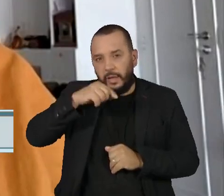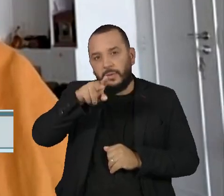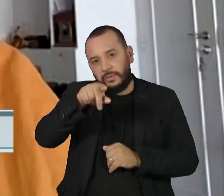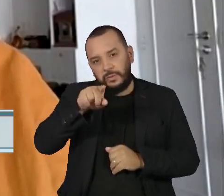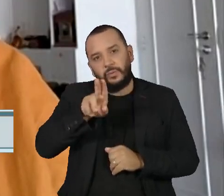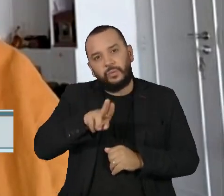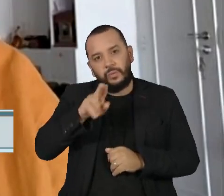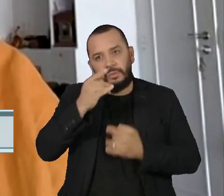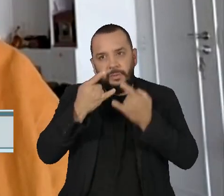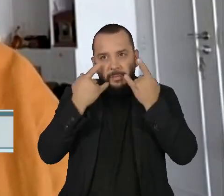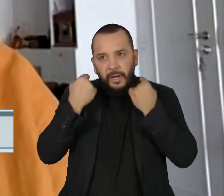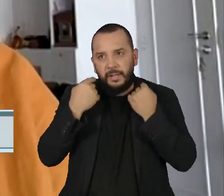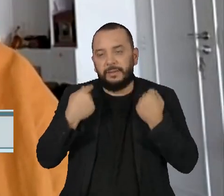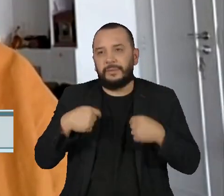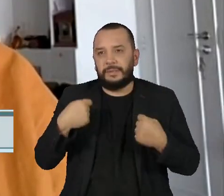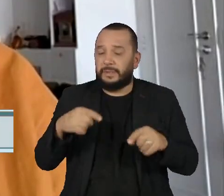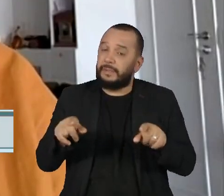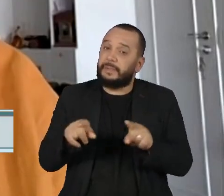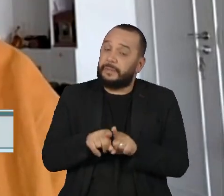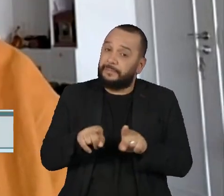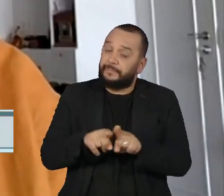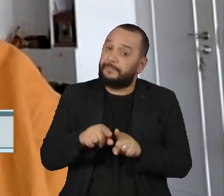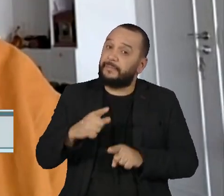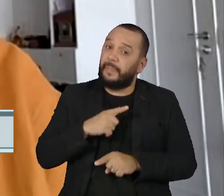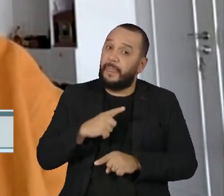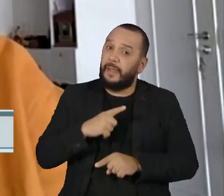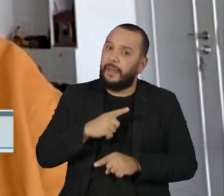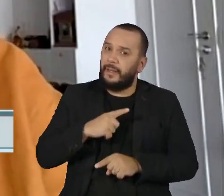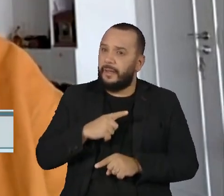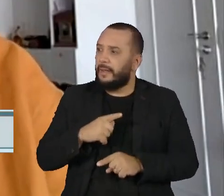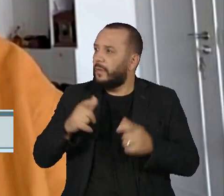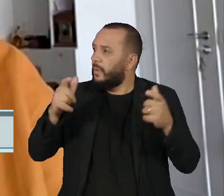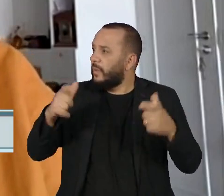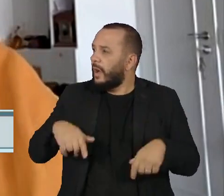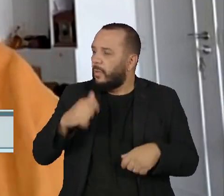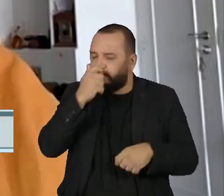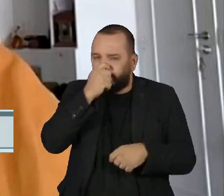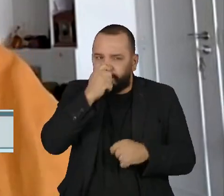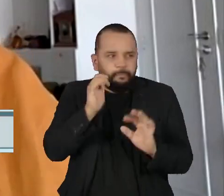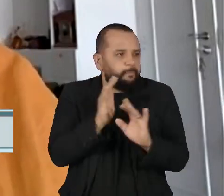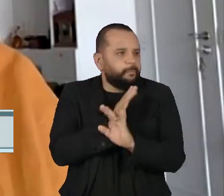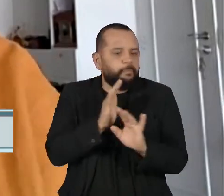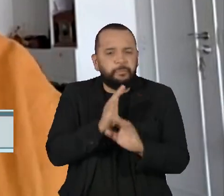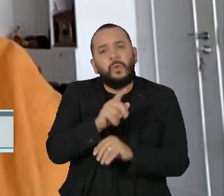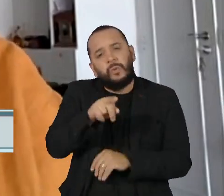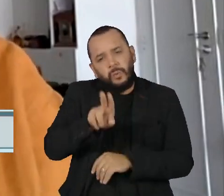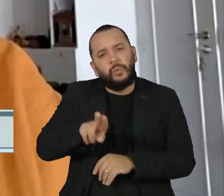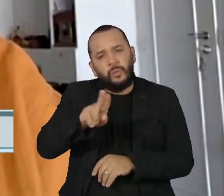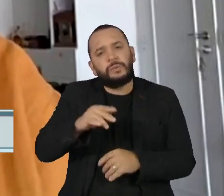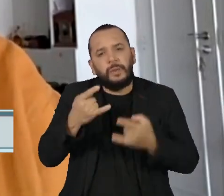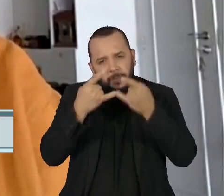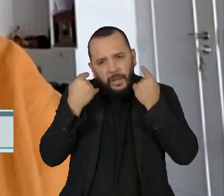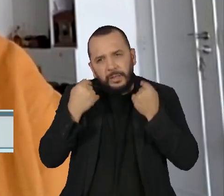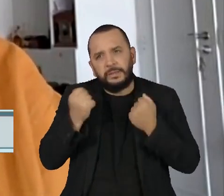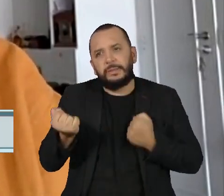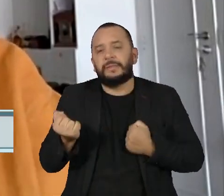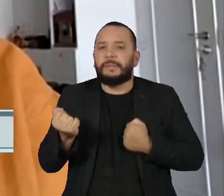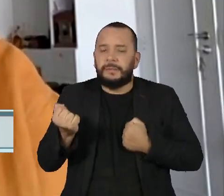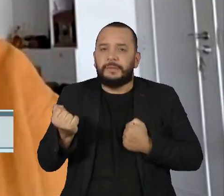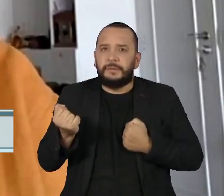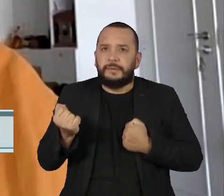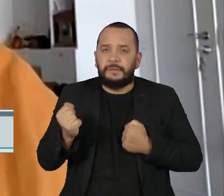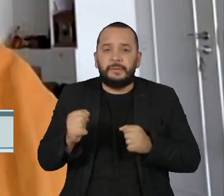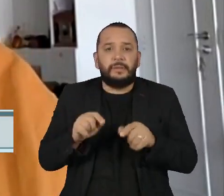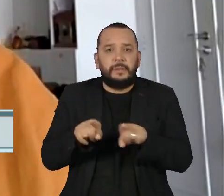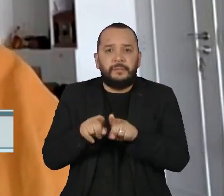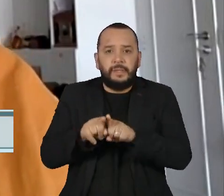você tem alguma suscetibilidade, um ambiente fechado, muito aglomerado, use a máscara. Não esqueça da higienização das mãos,